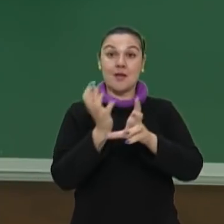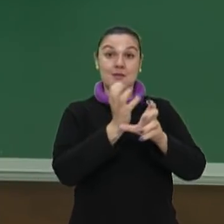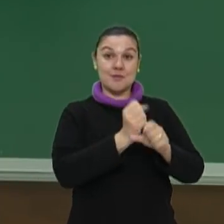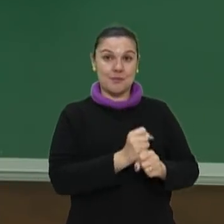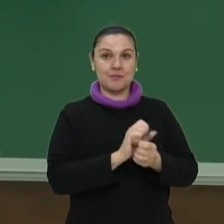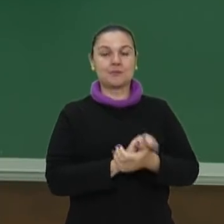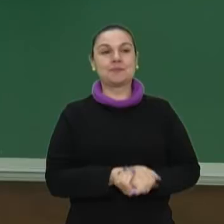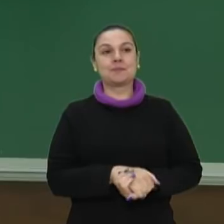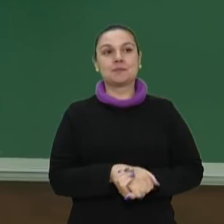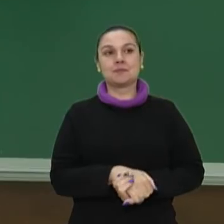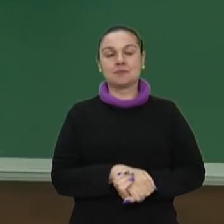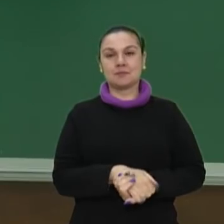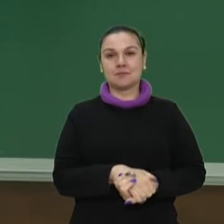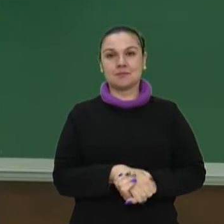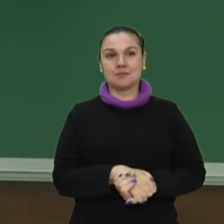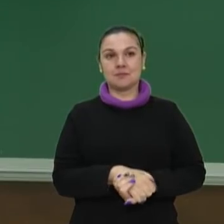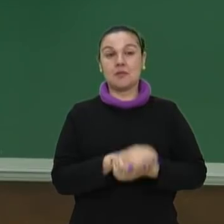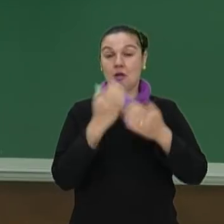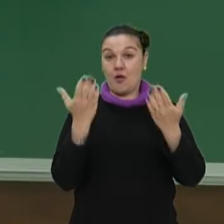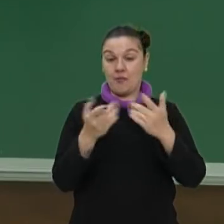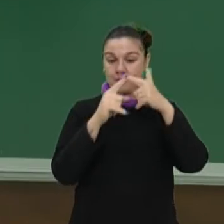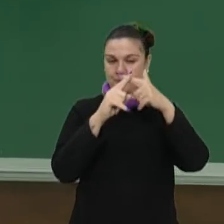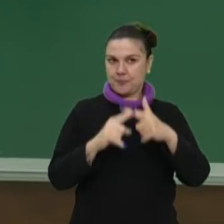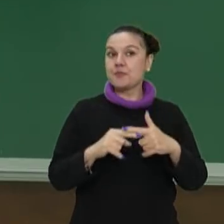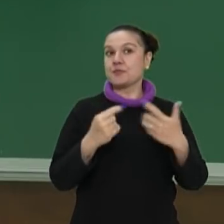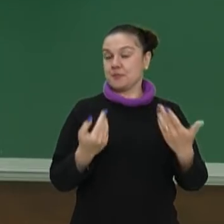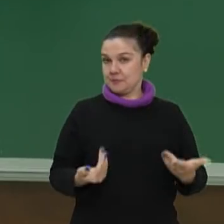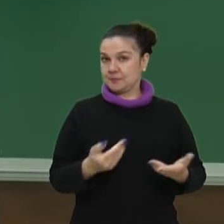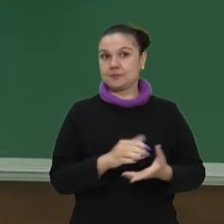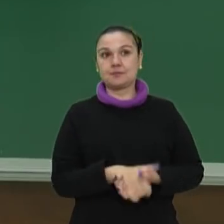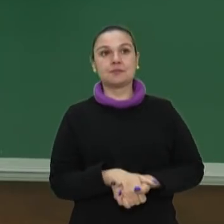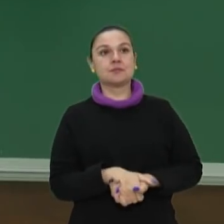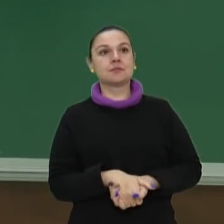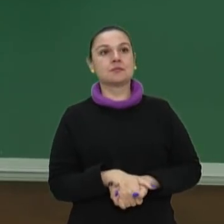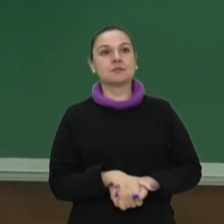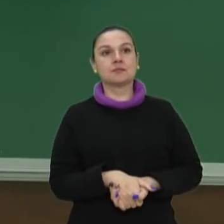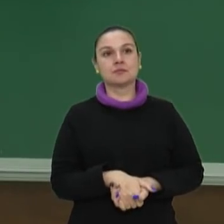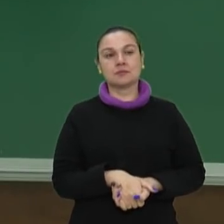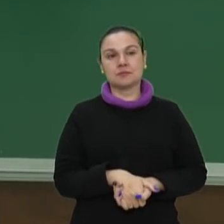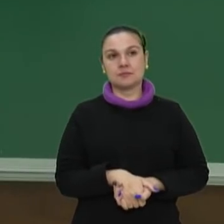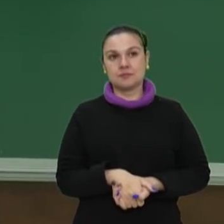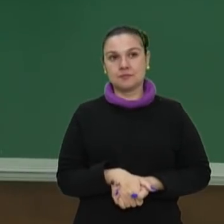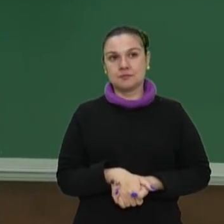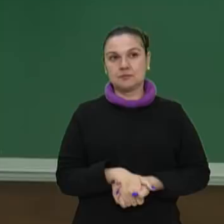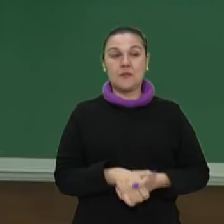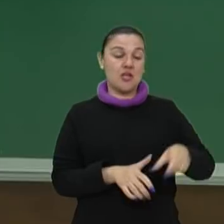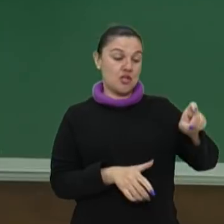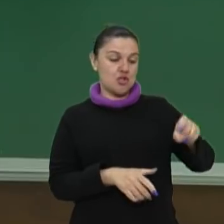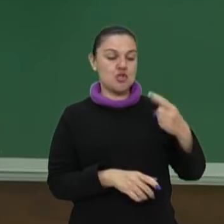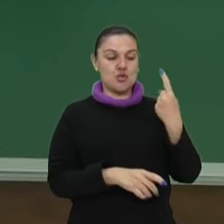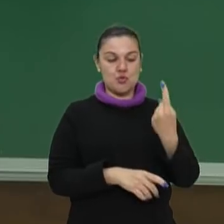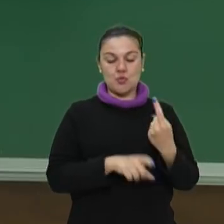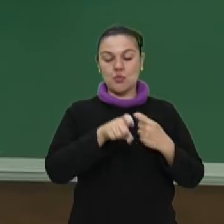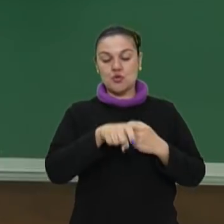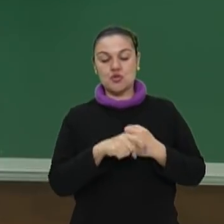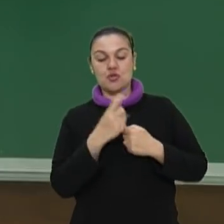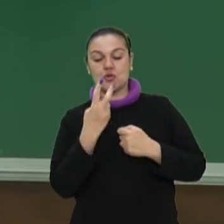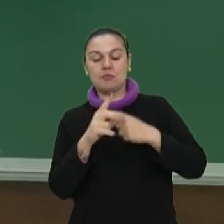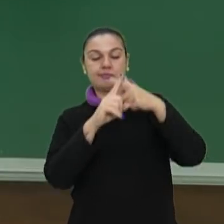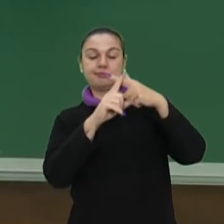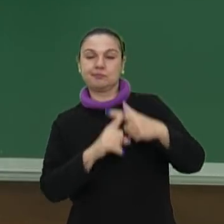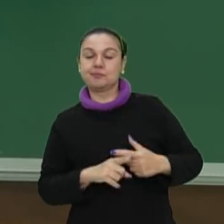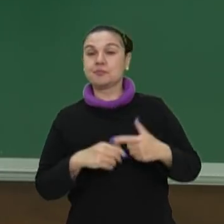somamos, né? Agora vamos multiplicar. O que acontece se eu pegar a x1 multiplicar por